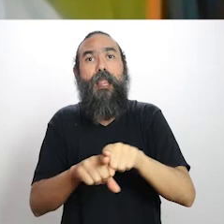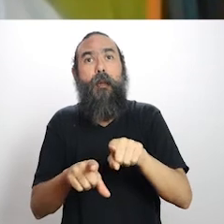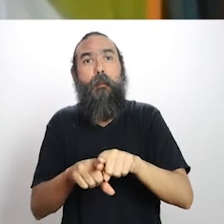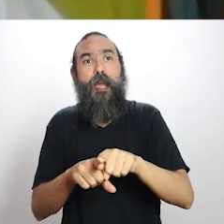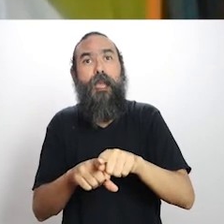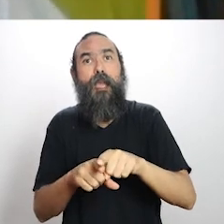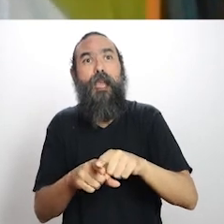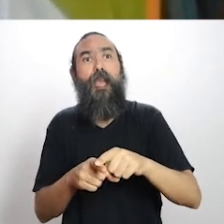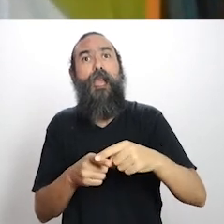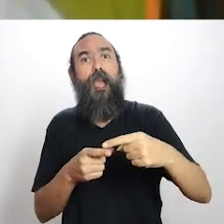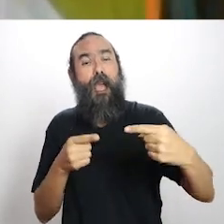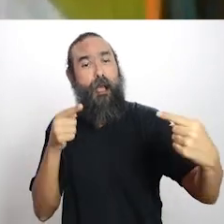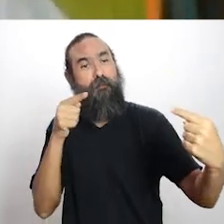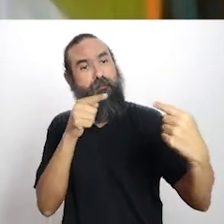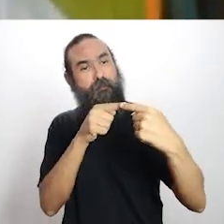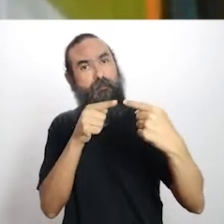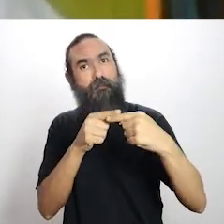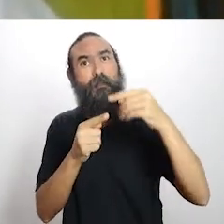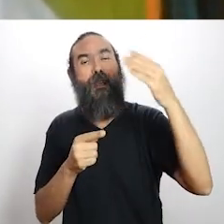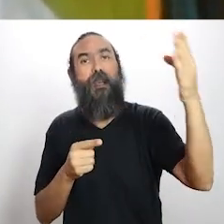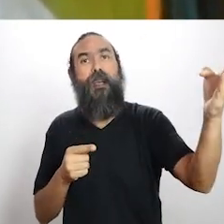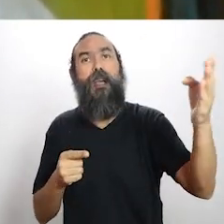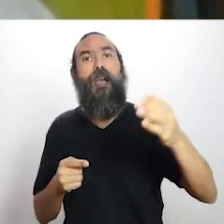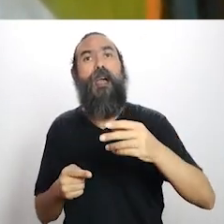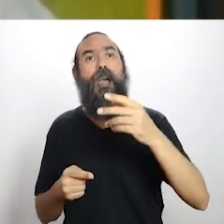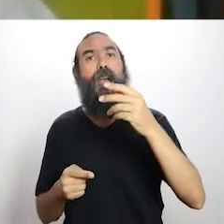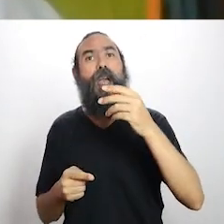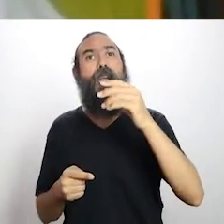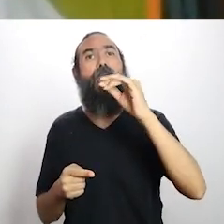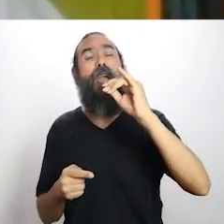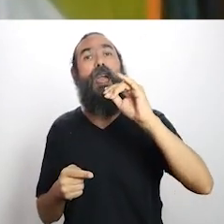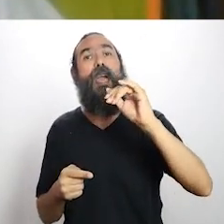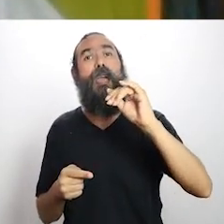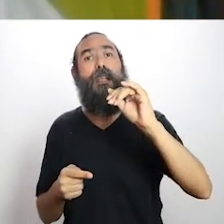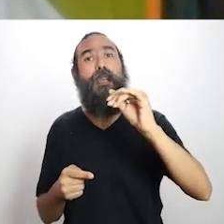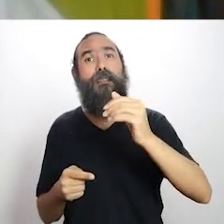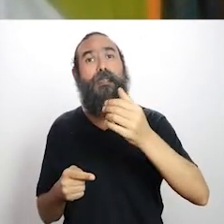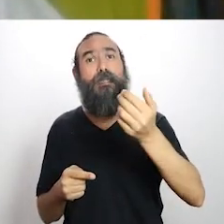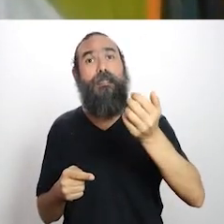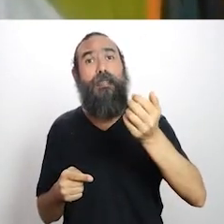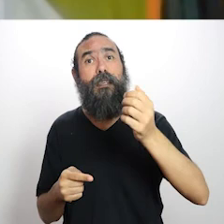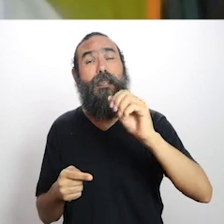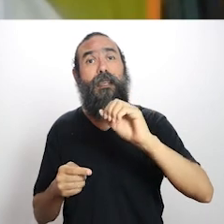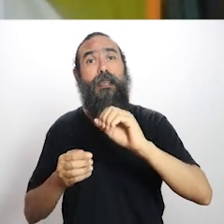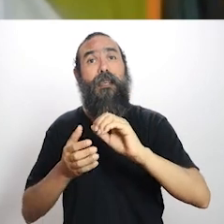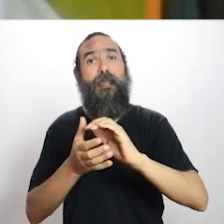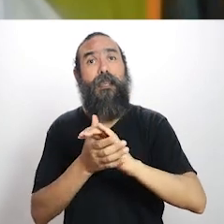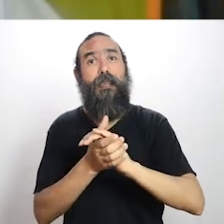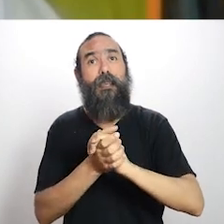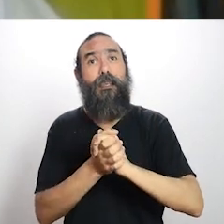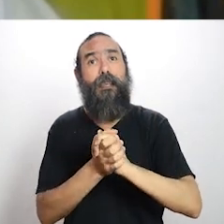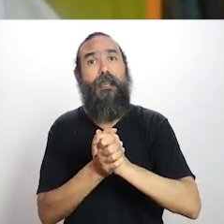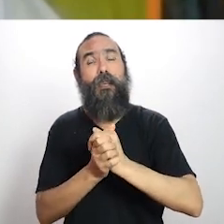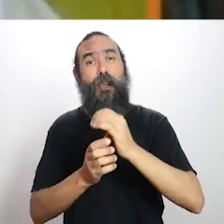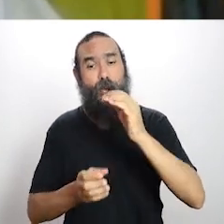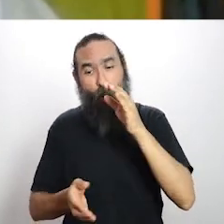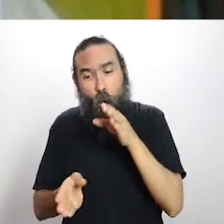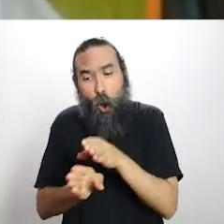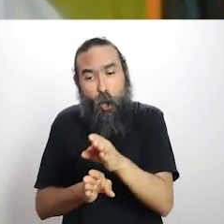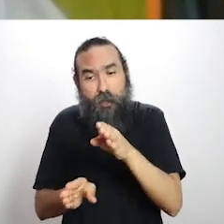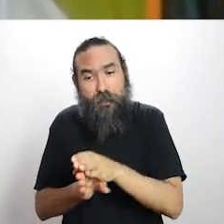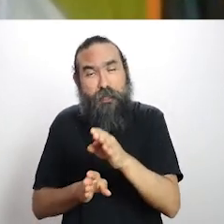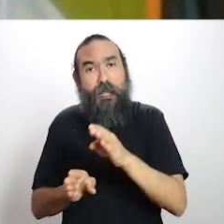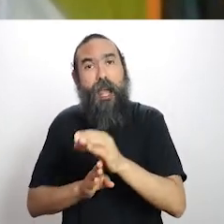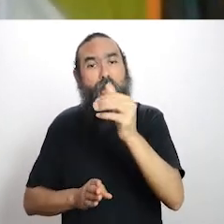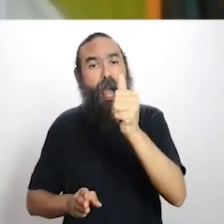Adolescência, com o Conselho Municipal dos Direitos da Criança e Adolescente, de estar formulando aqui uma política educacional,